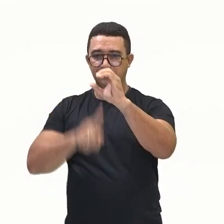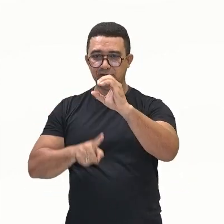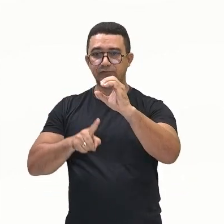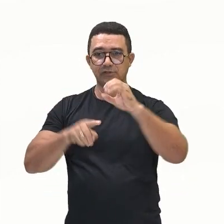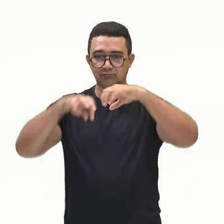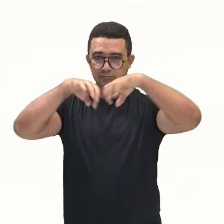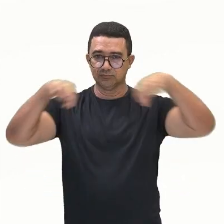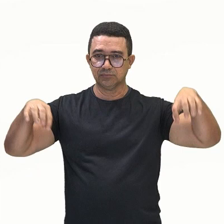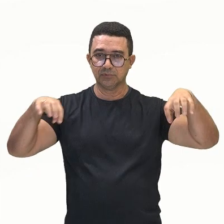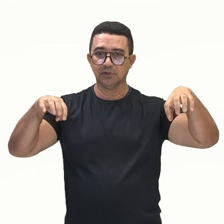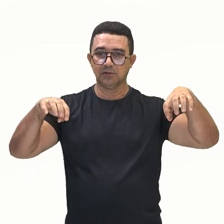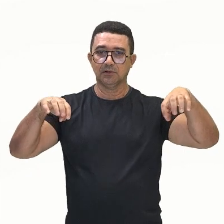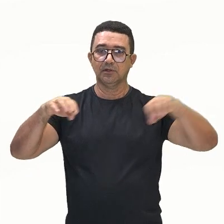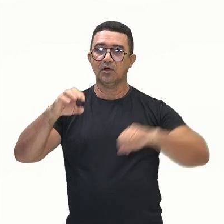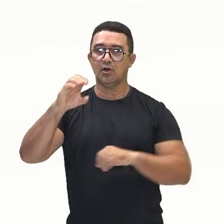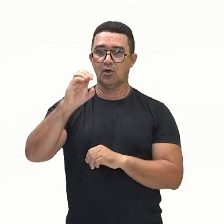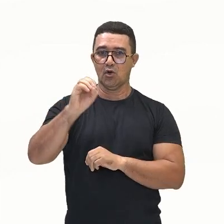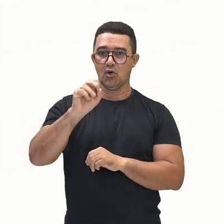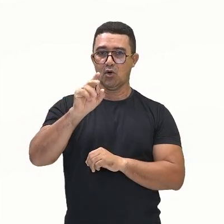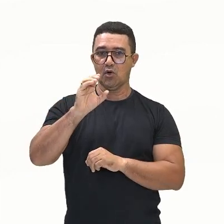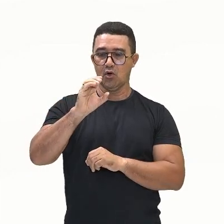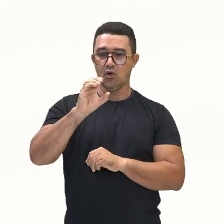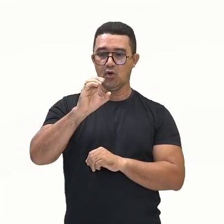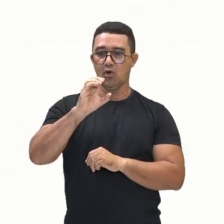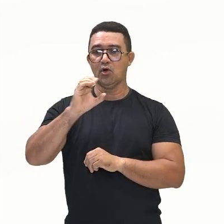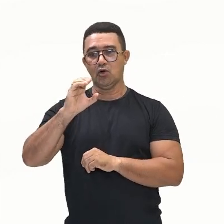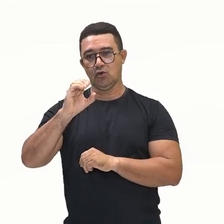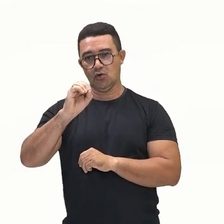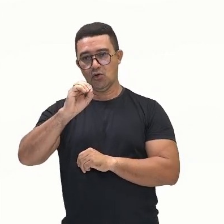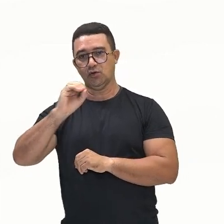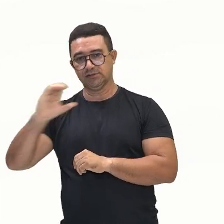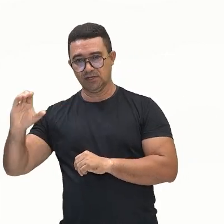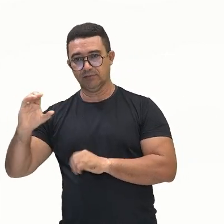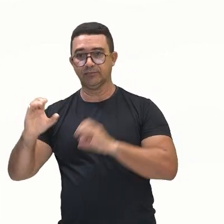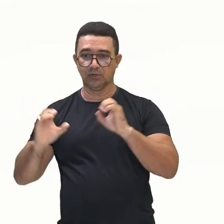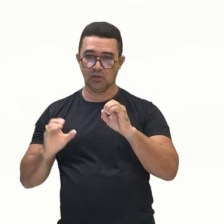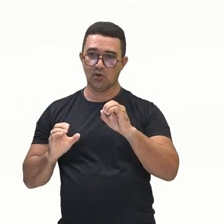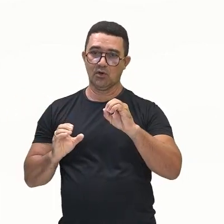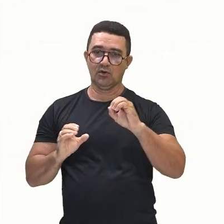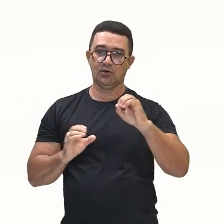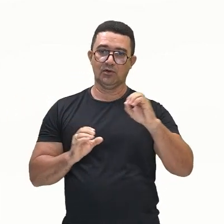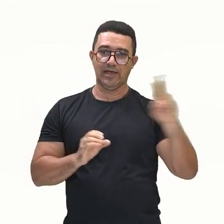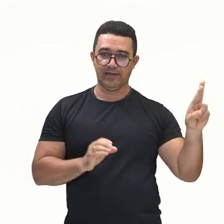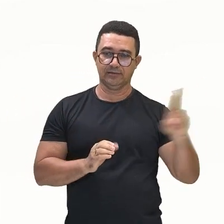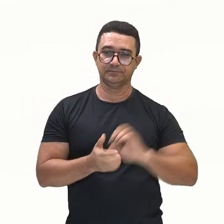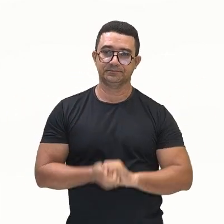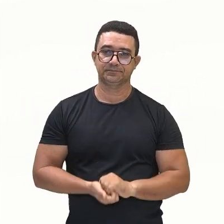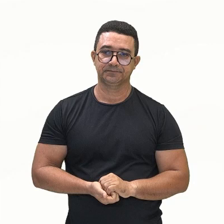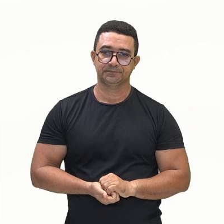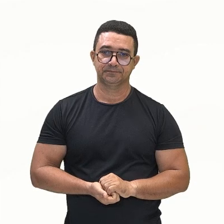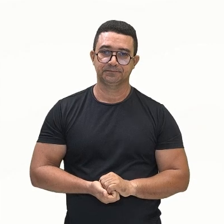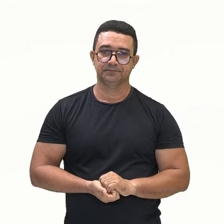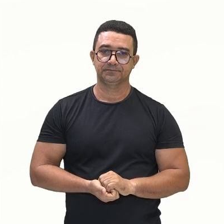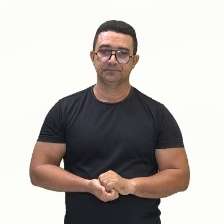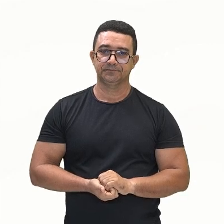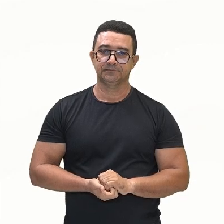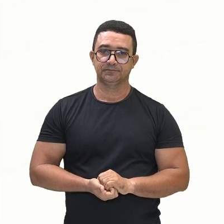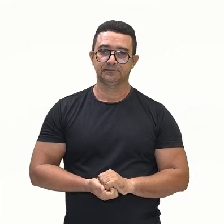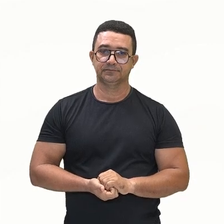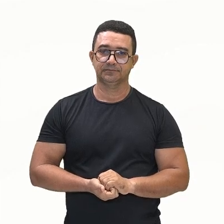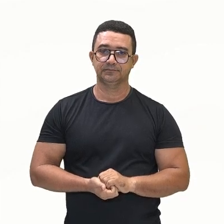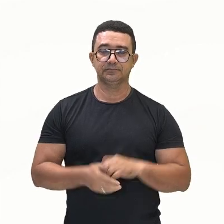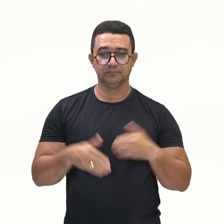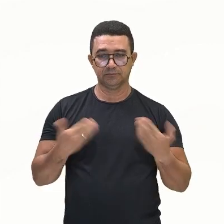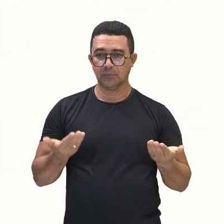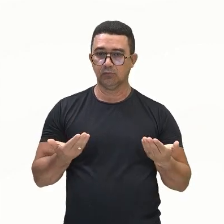O Brasil, então, estaria localizado completamente dentro do hemisfério ocidental ou